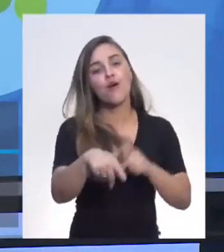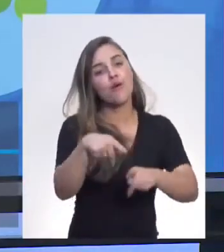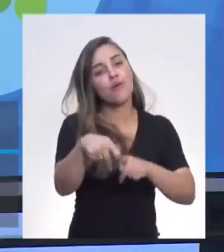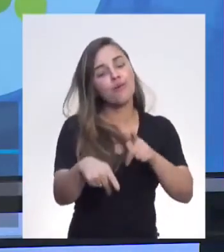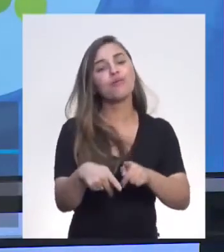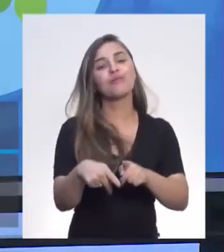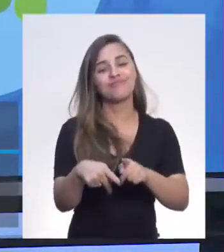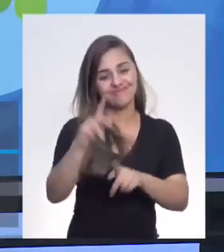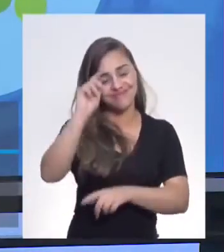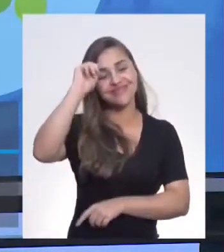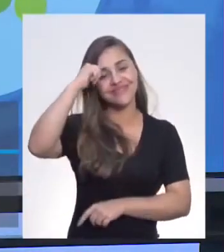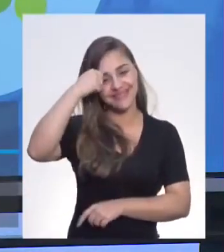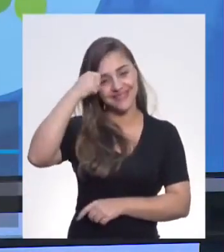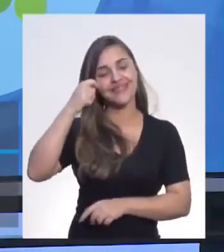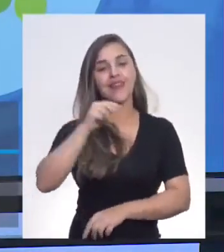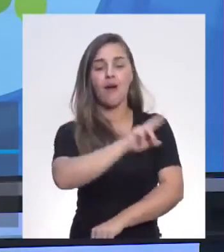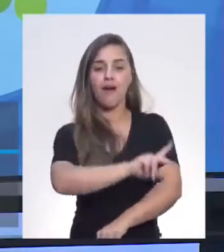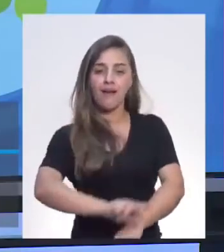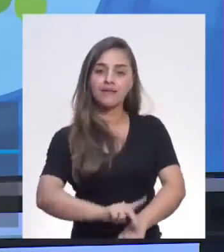um país que